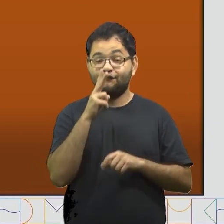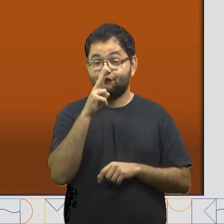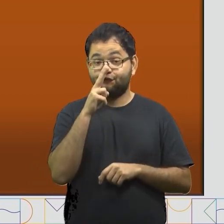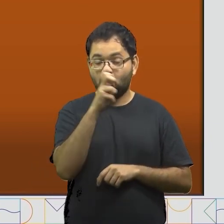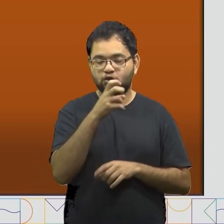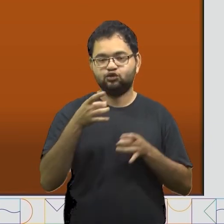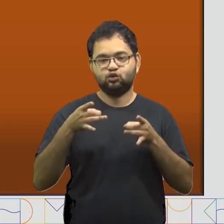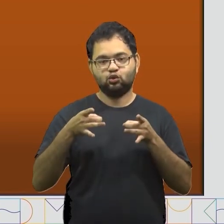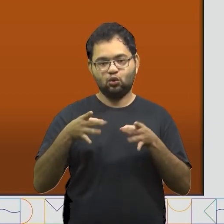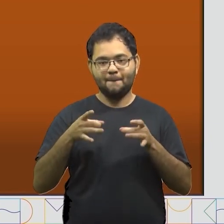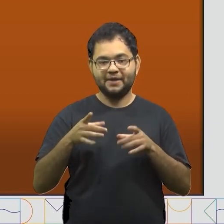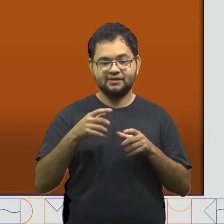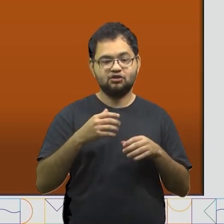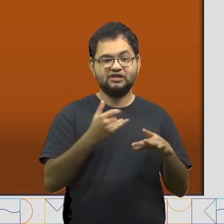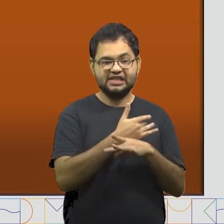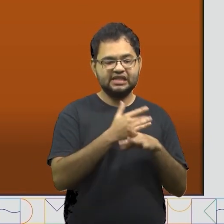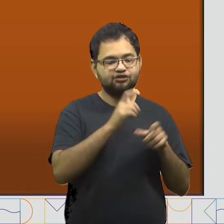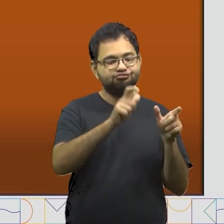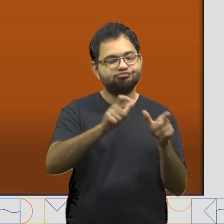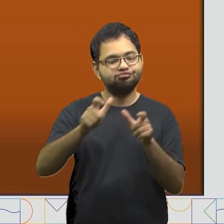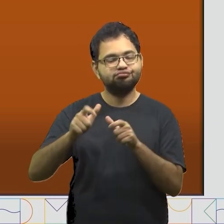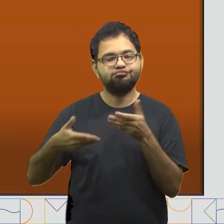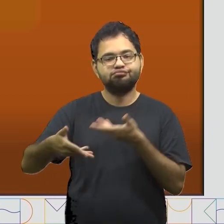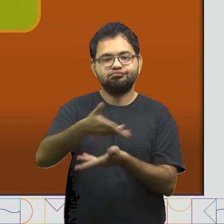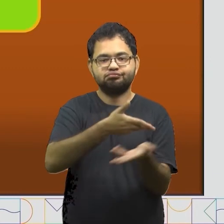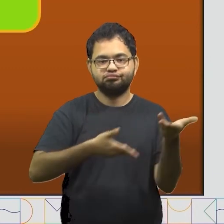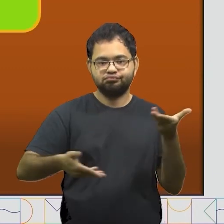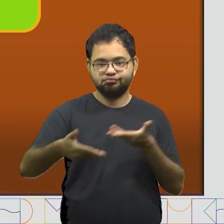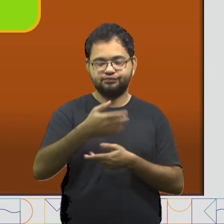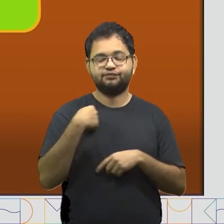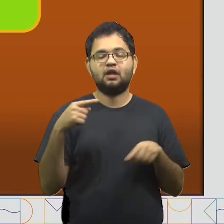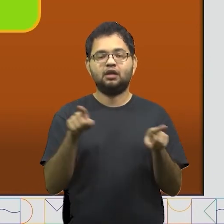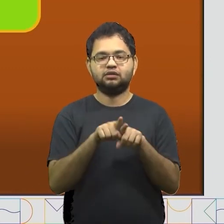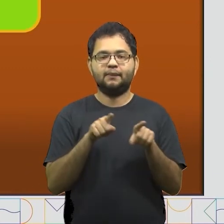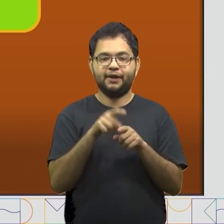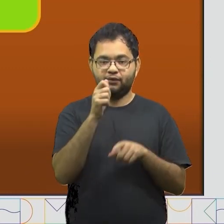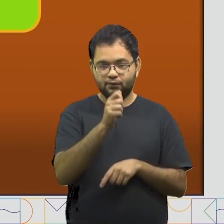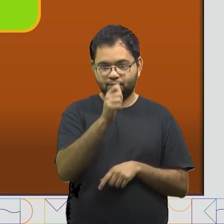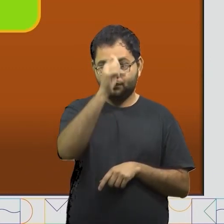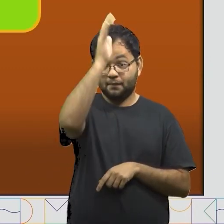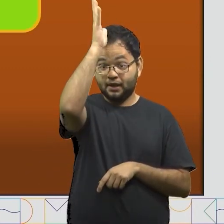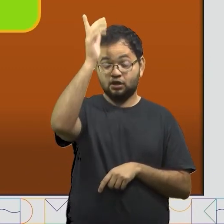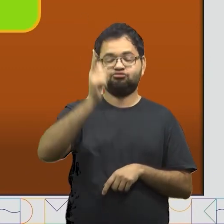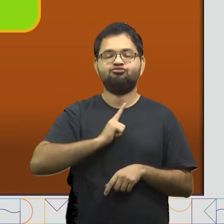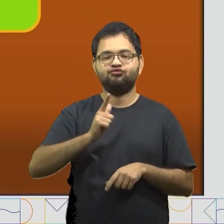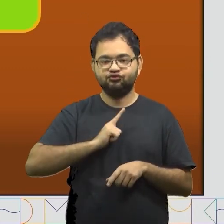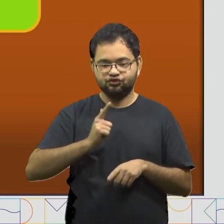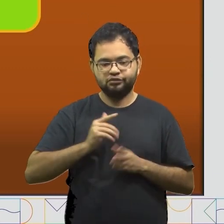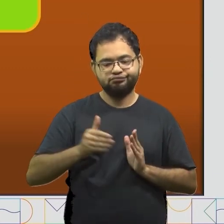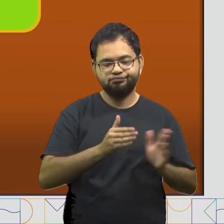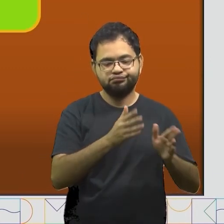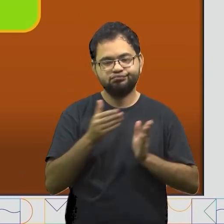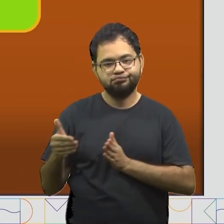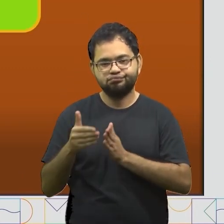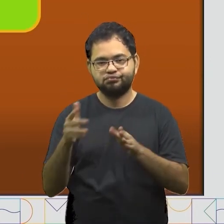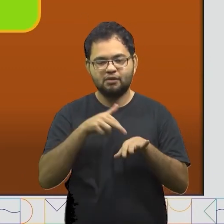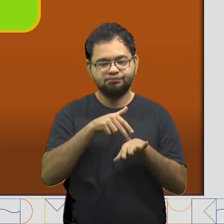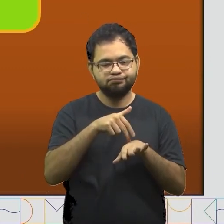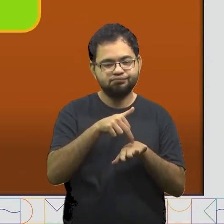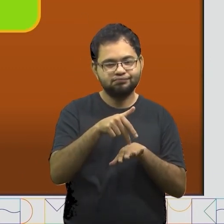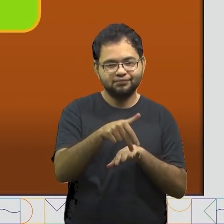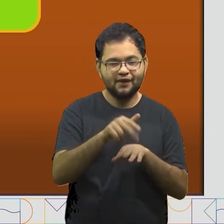o intenso comércio entre as diversas cidades da região o grande império romano com a sua vasta rede de estradas